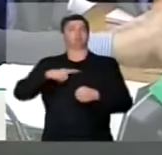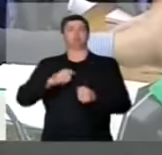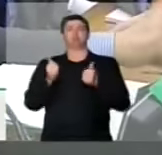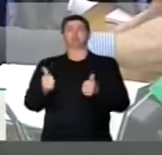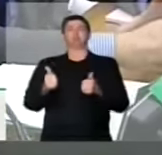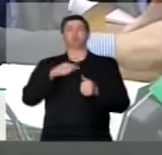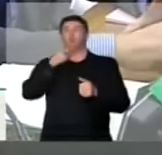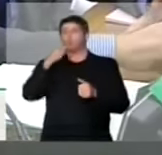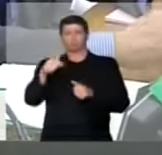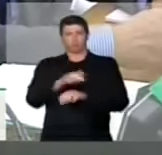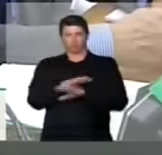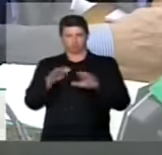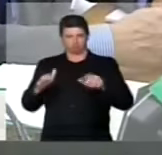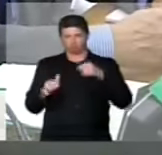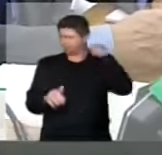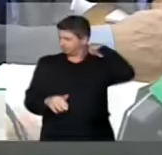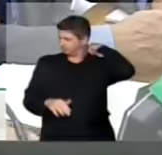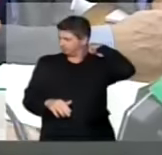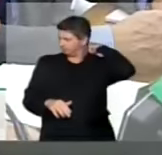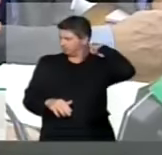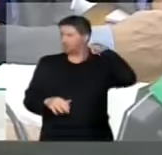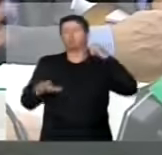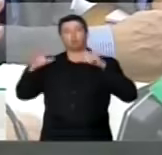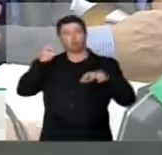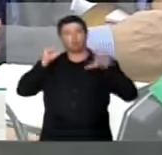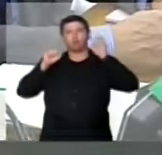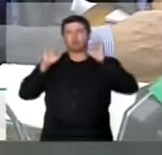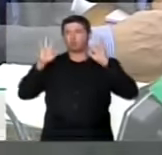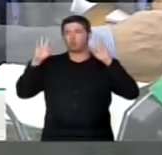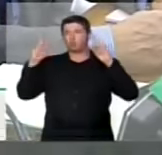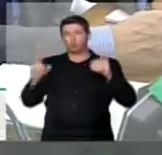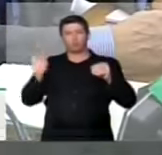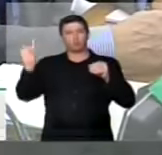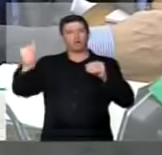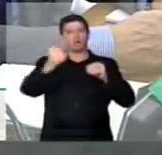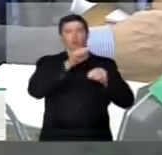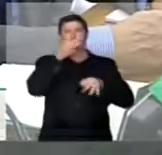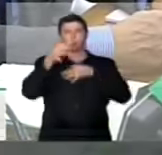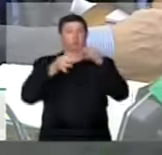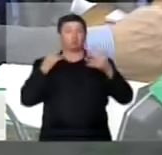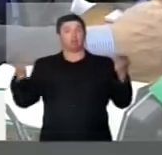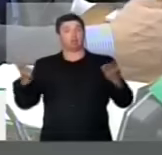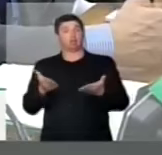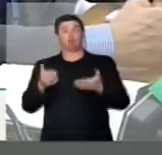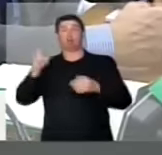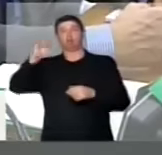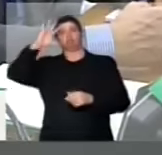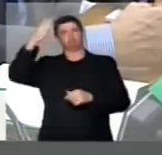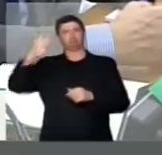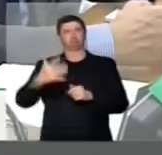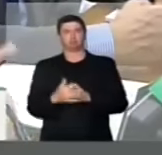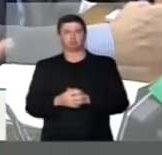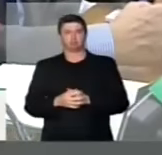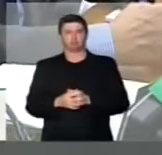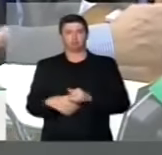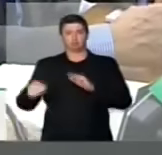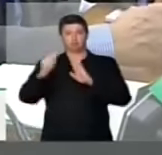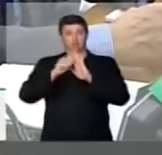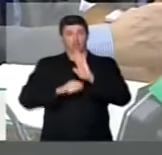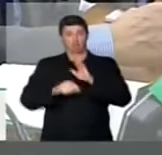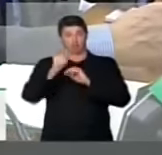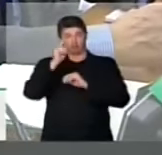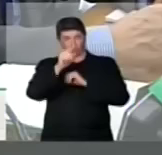menor dúvida quanto a isso. Ouvidos todos os lados, chega a hora do veredito. O parecer